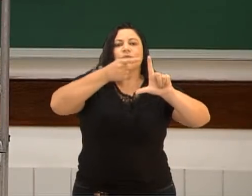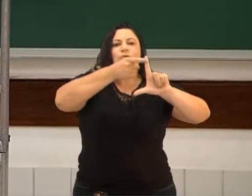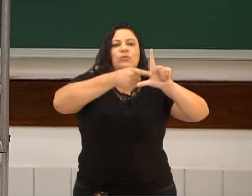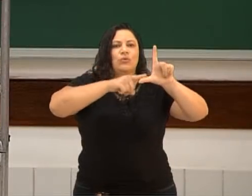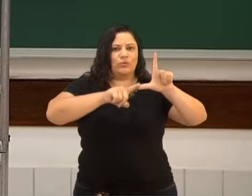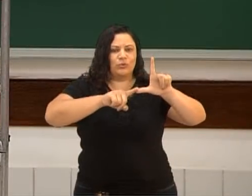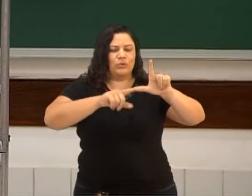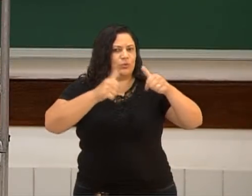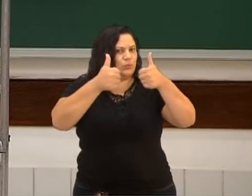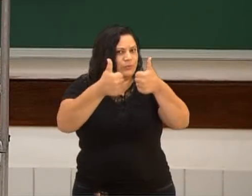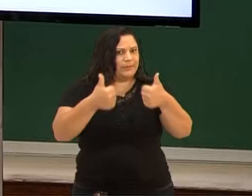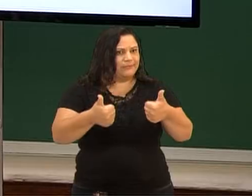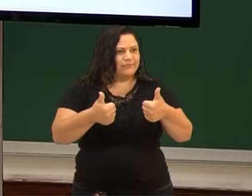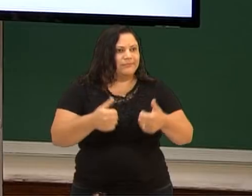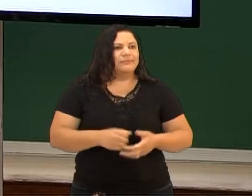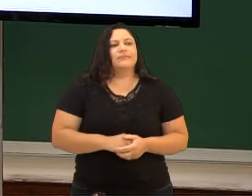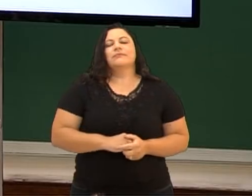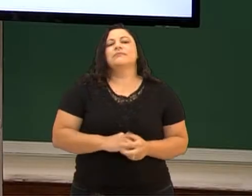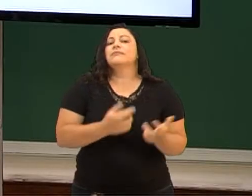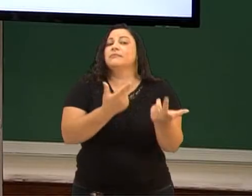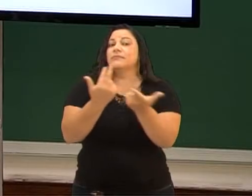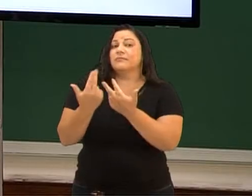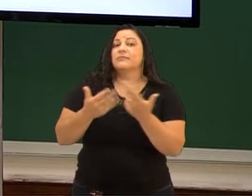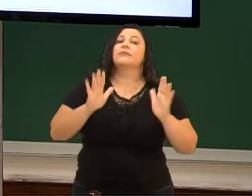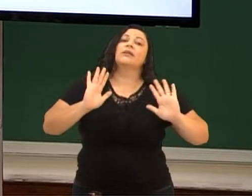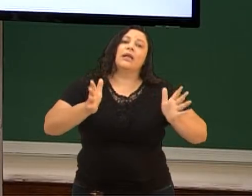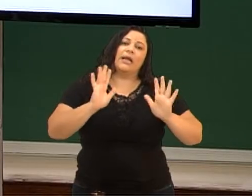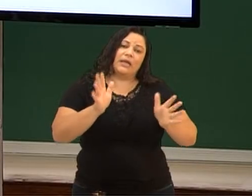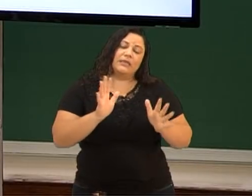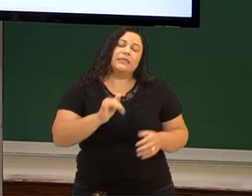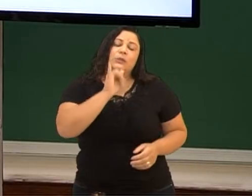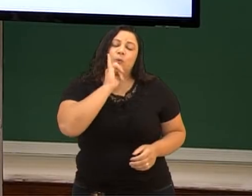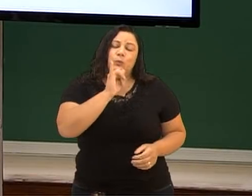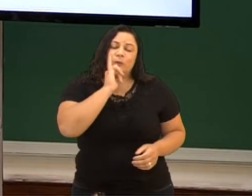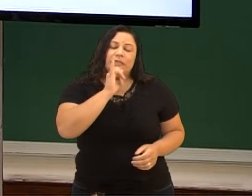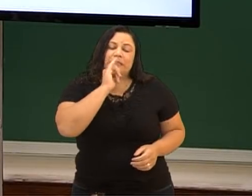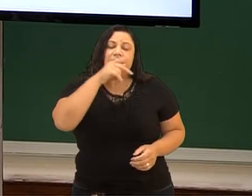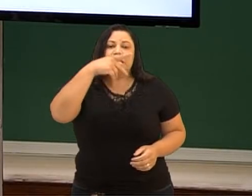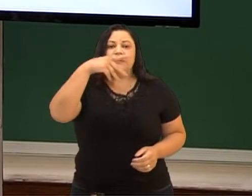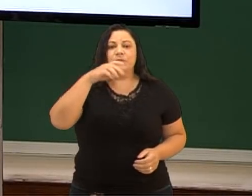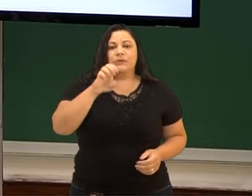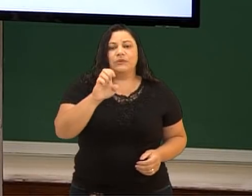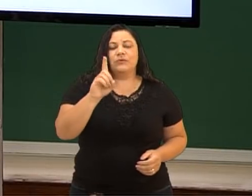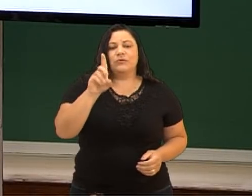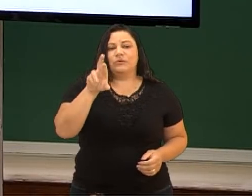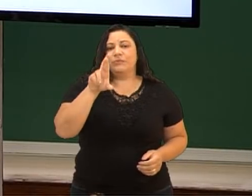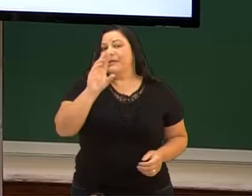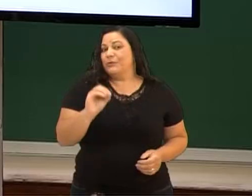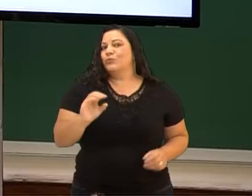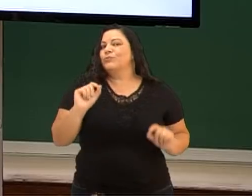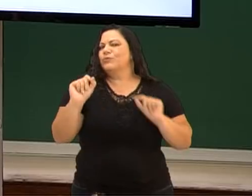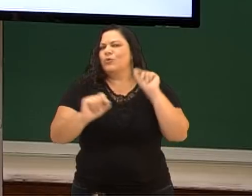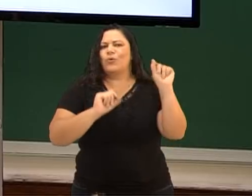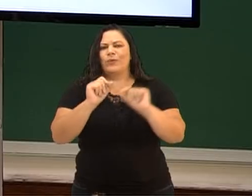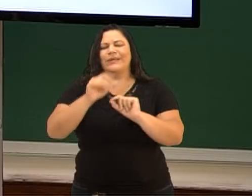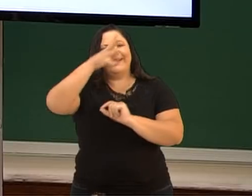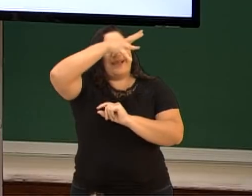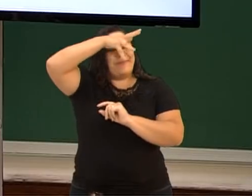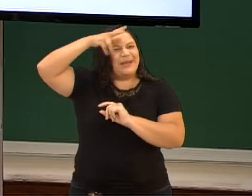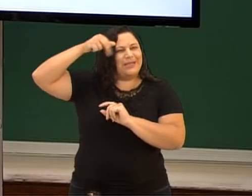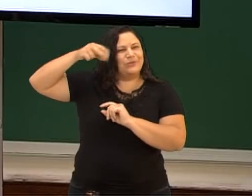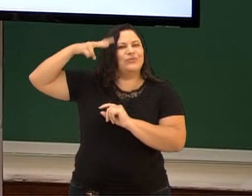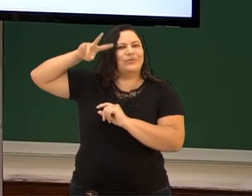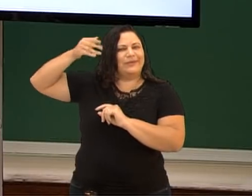bem? Então vamos lá. Igual nós fizemos lá no exemplo do Pedro com o bioma da Amazônia. Novamente, nós temos aqui